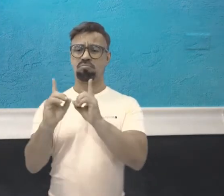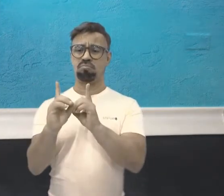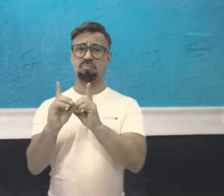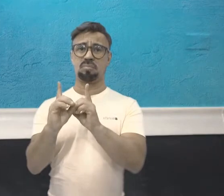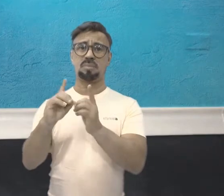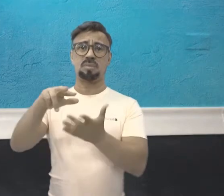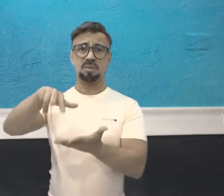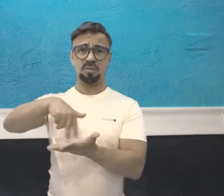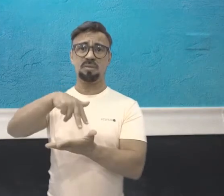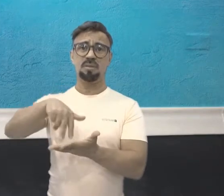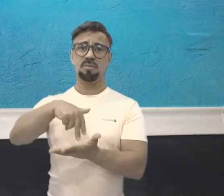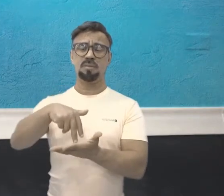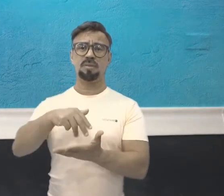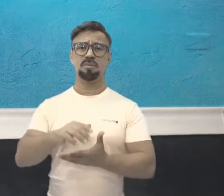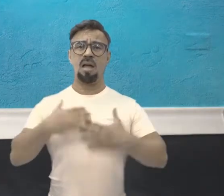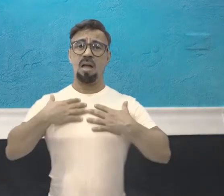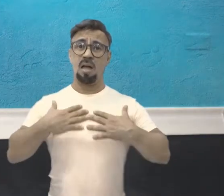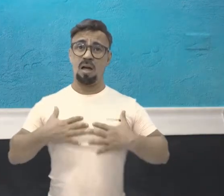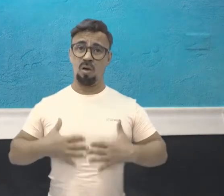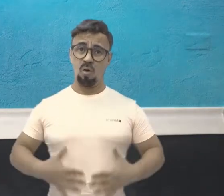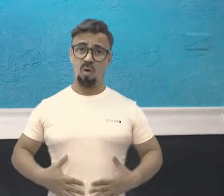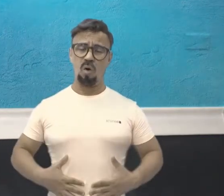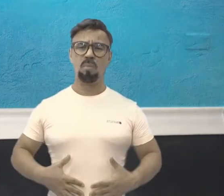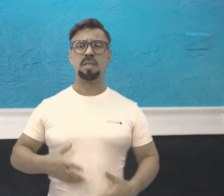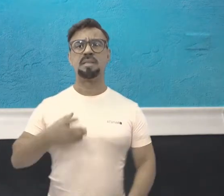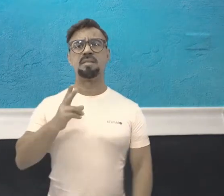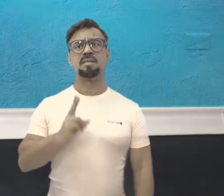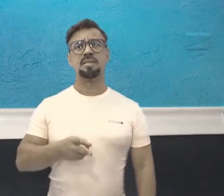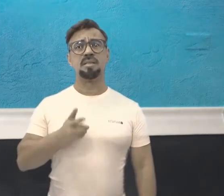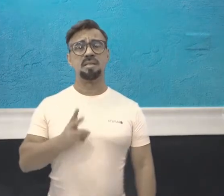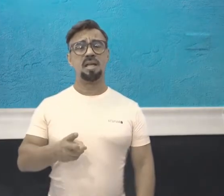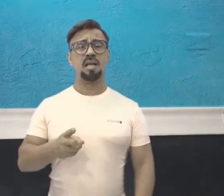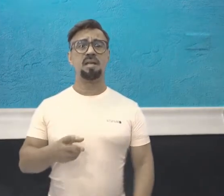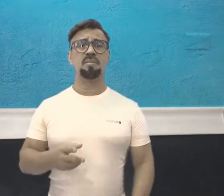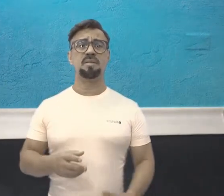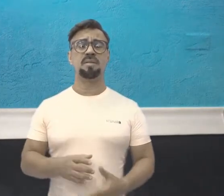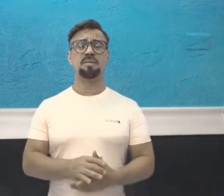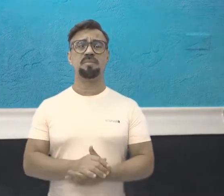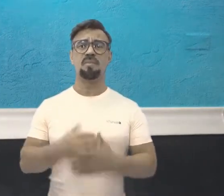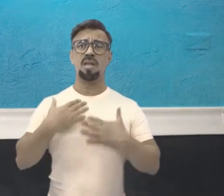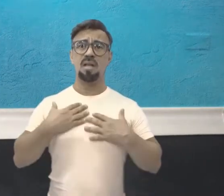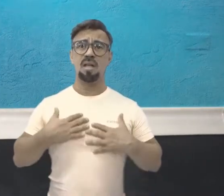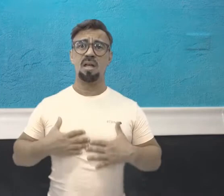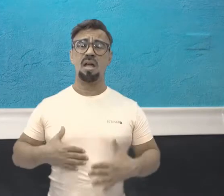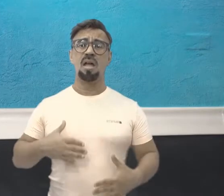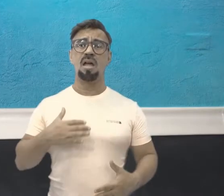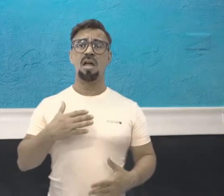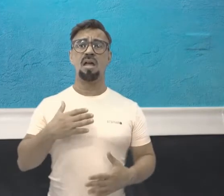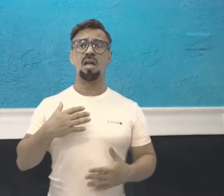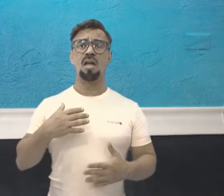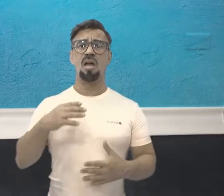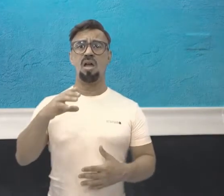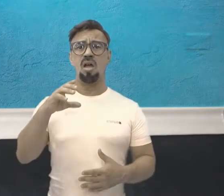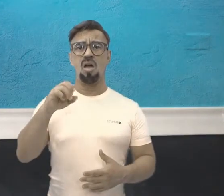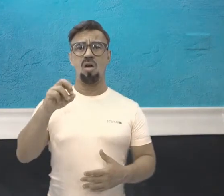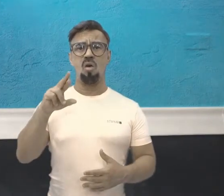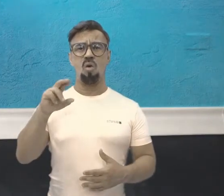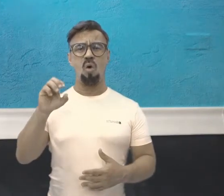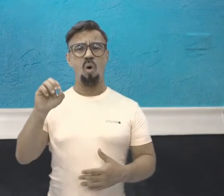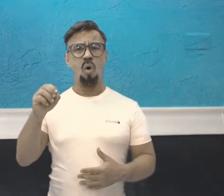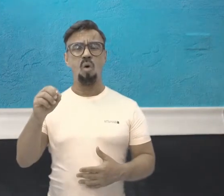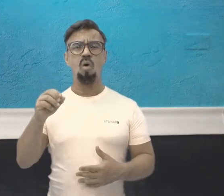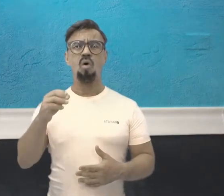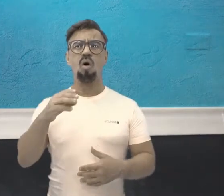dançando Xaxado suas vestimentas são de couro ou em